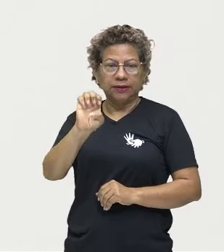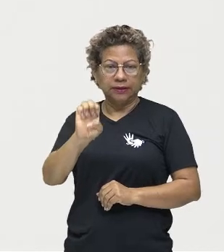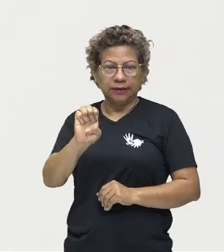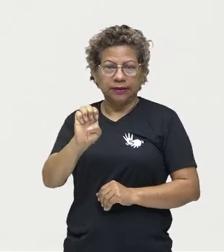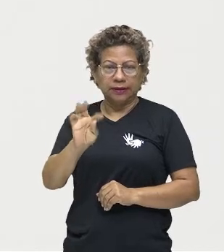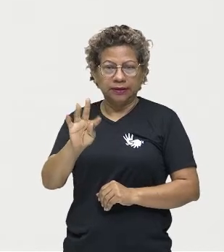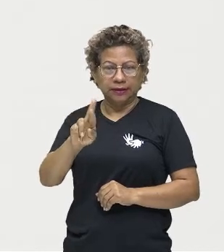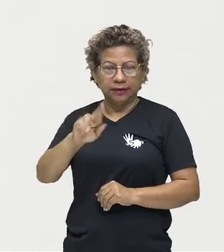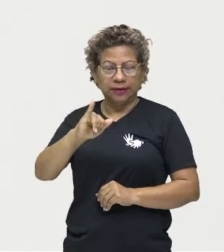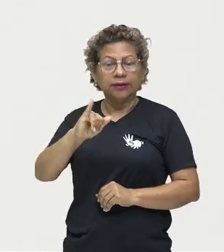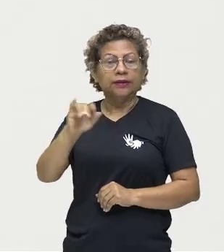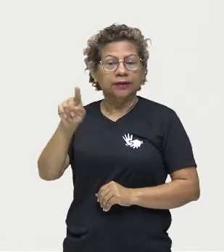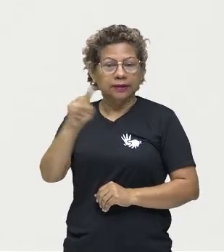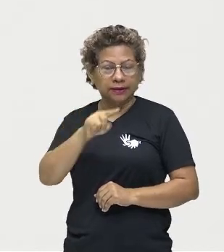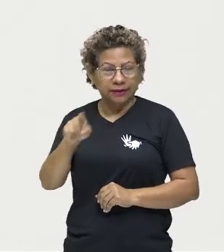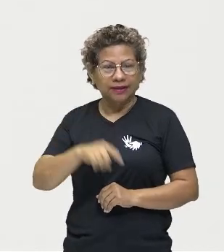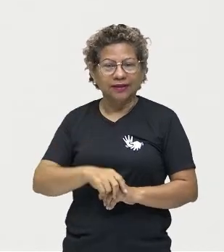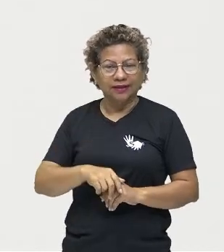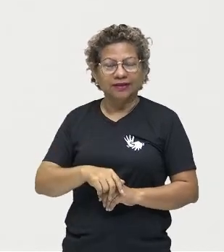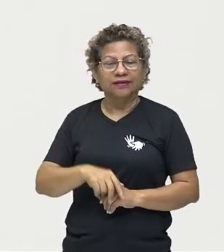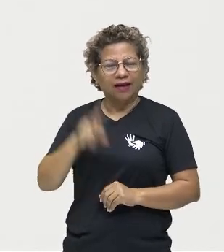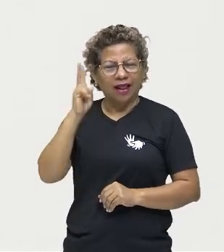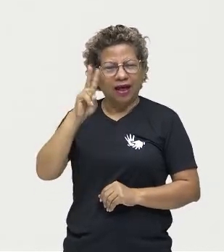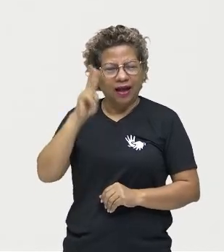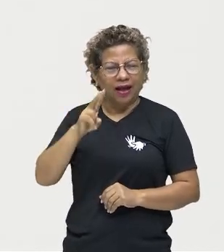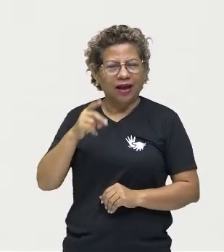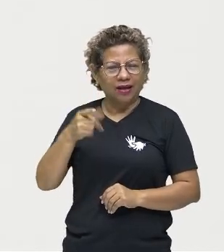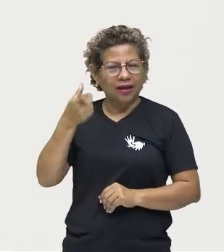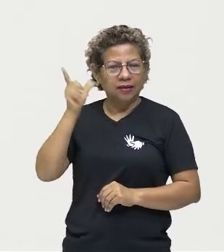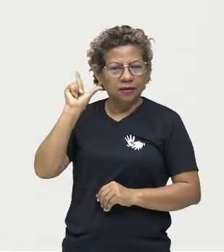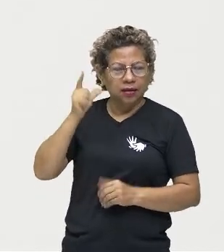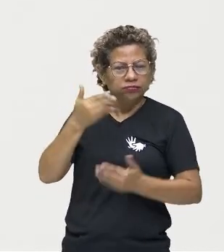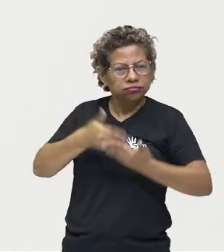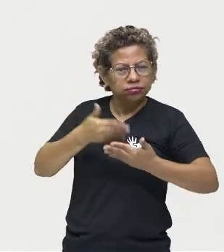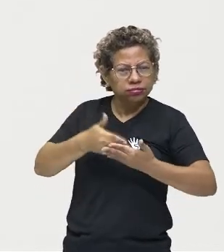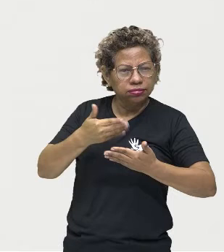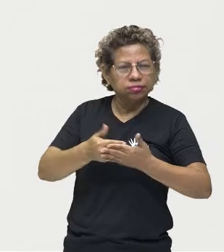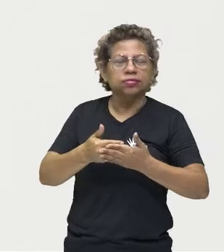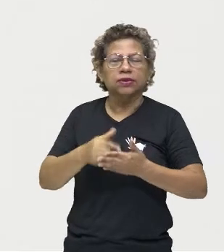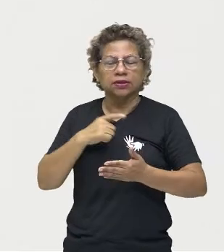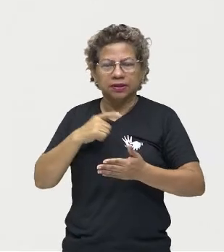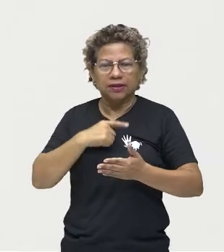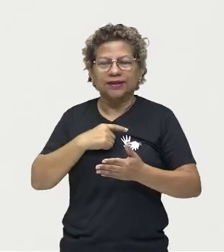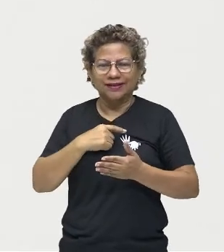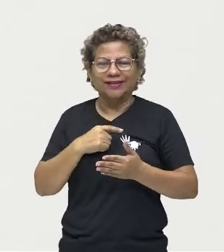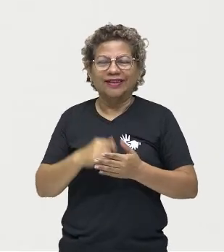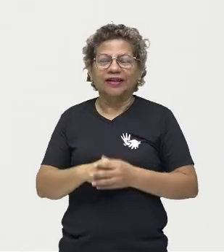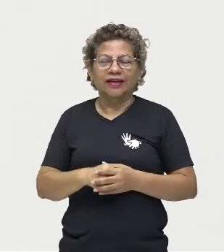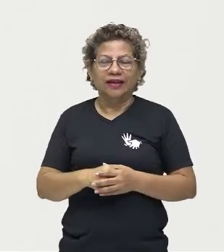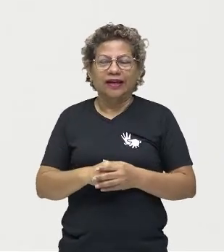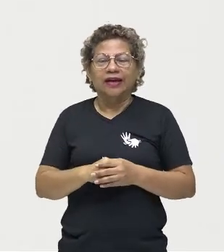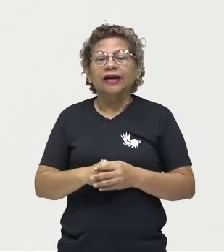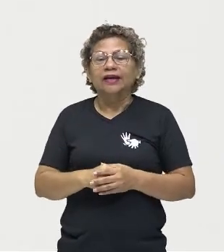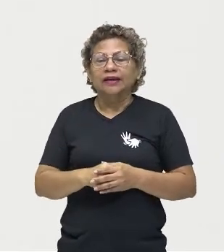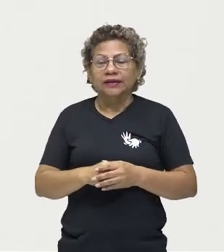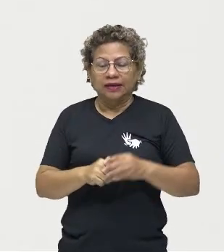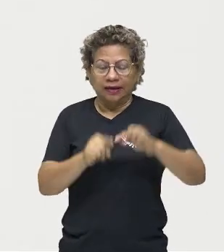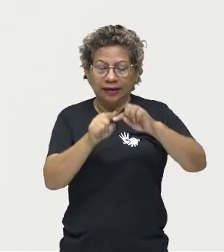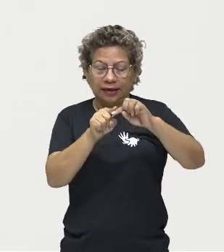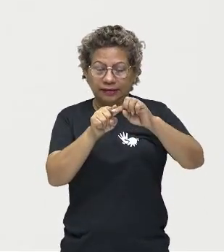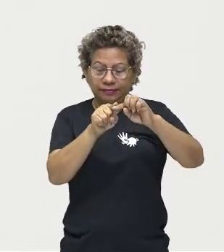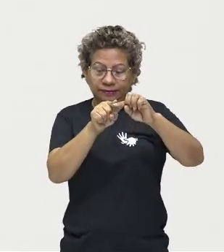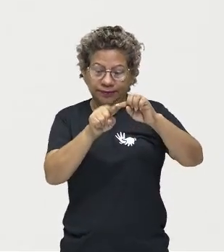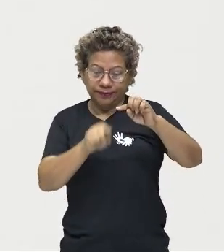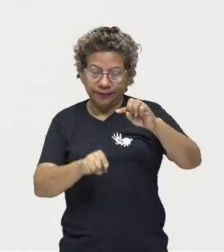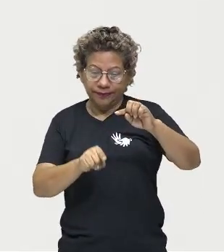Então, bissetriz, né, é um segmento de reta que divide um ângulo em duas partes iguais. Partindo dessa linha de raciocínio,